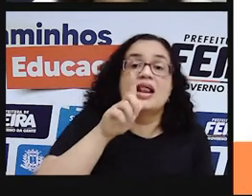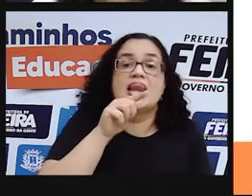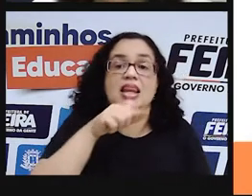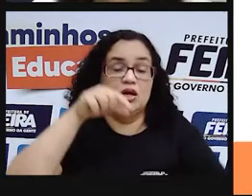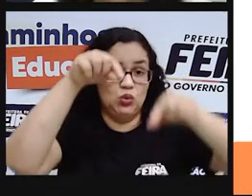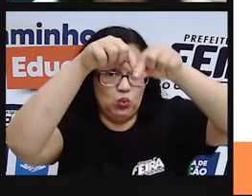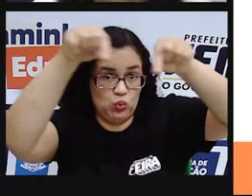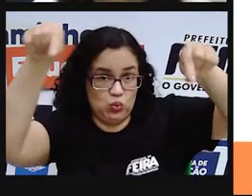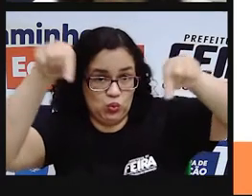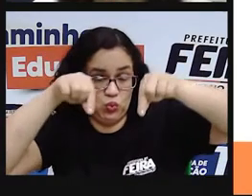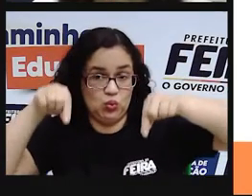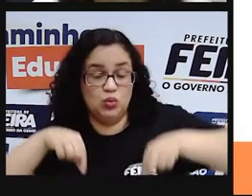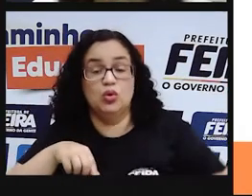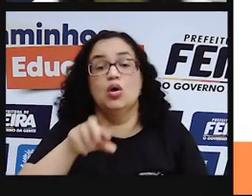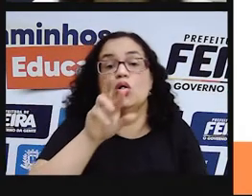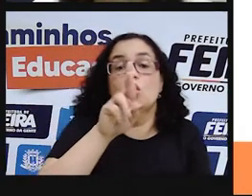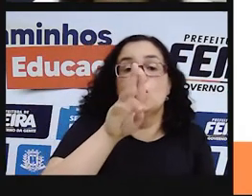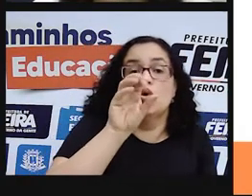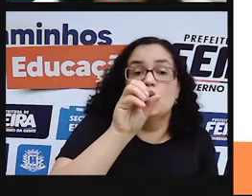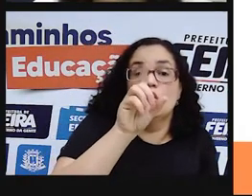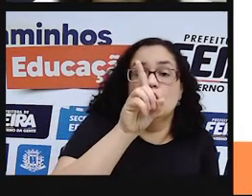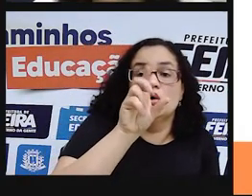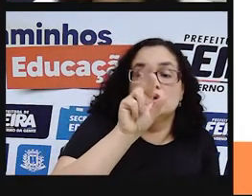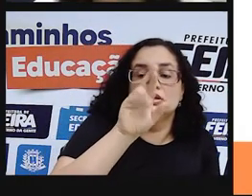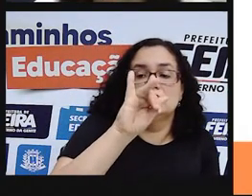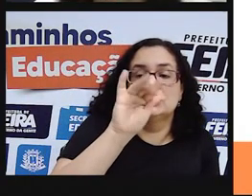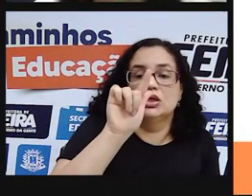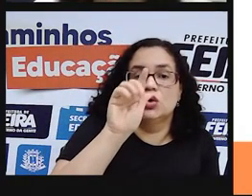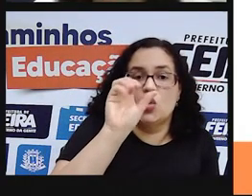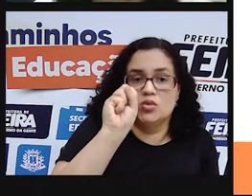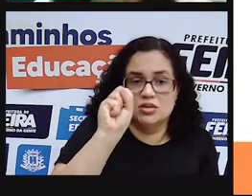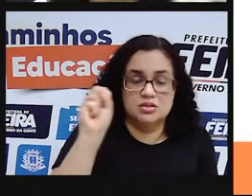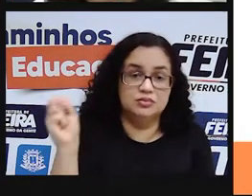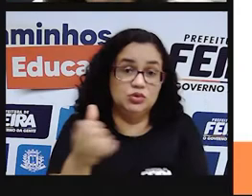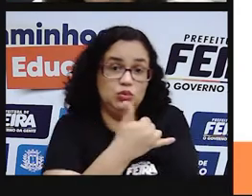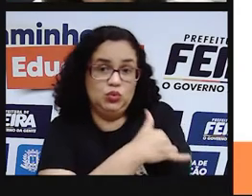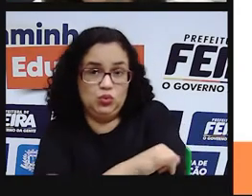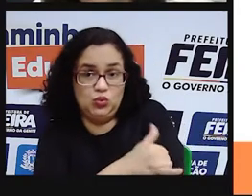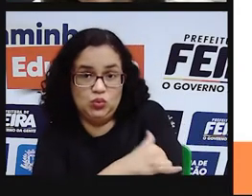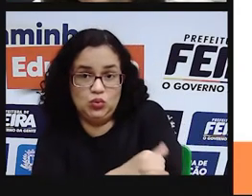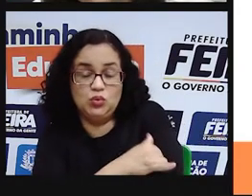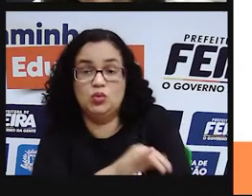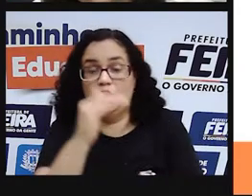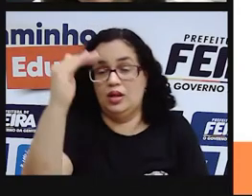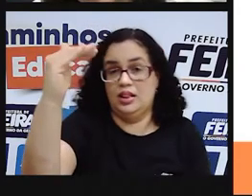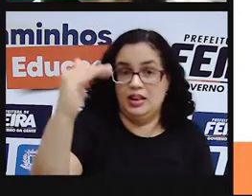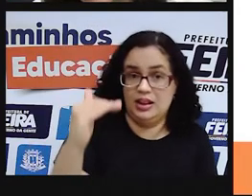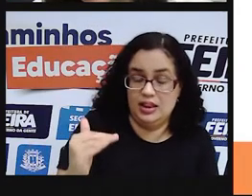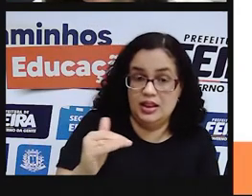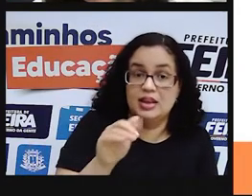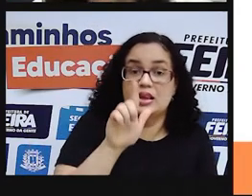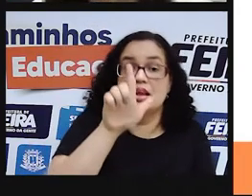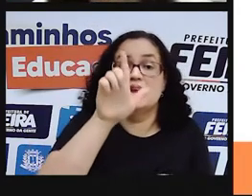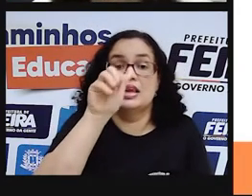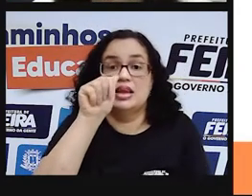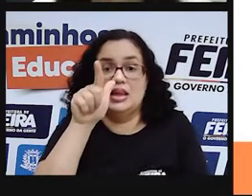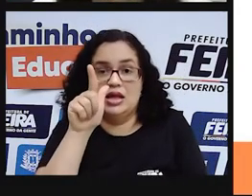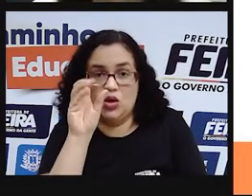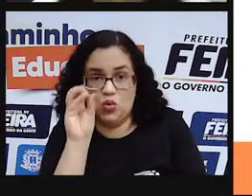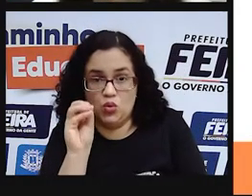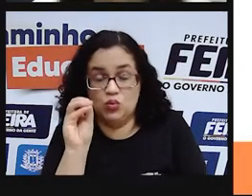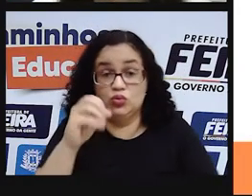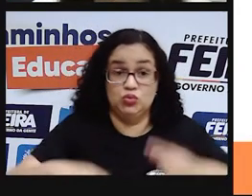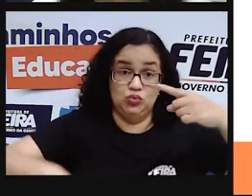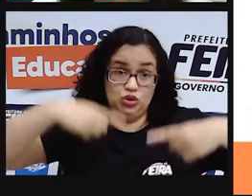lagoa né A Lagoa Rodrigo de Freitas no Rio de Janeiro depois vem aí o lago a haco Léo